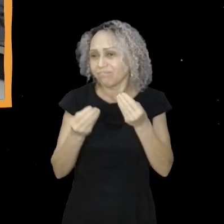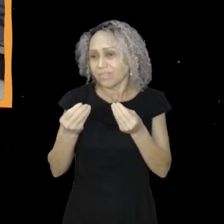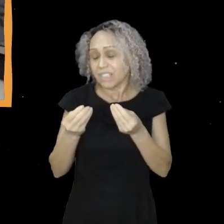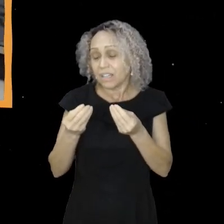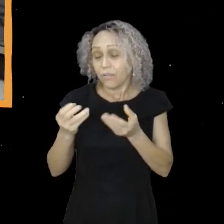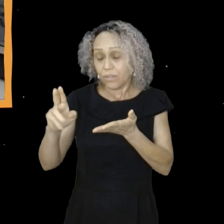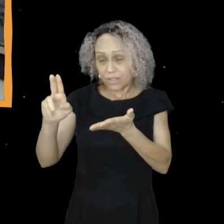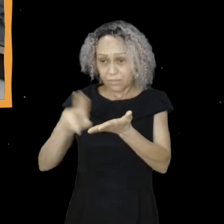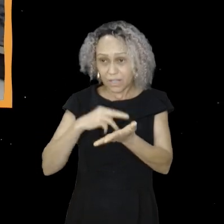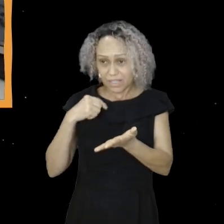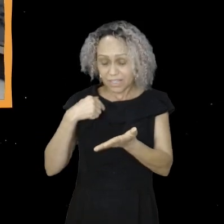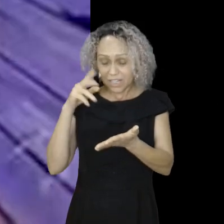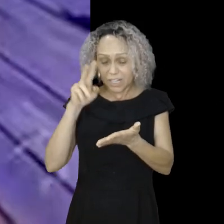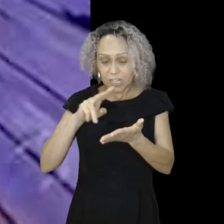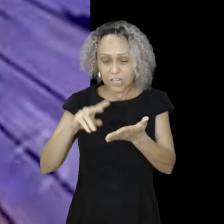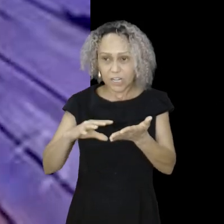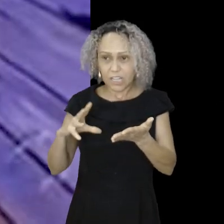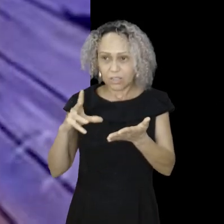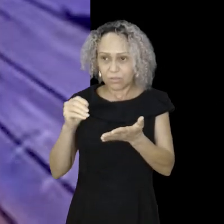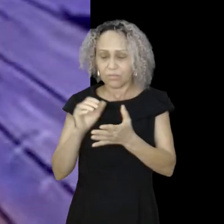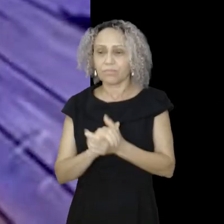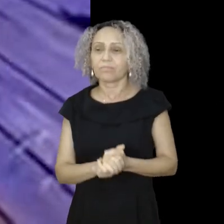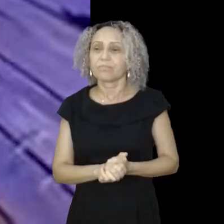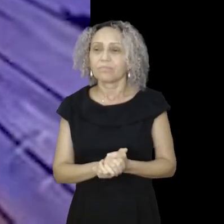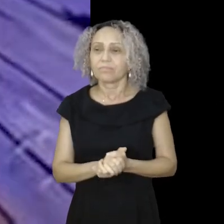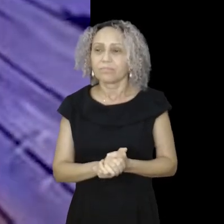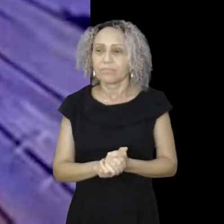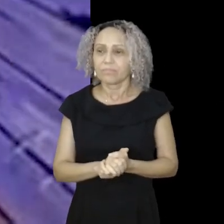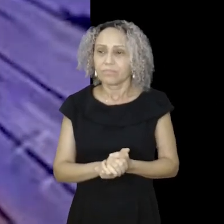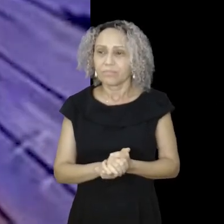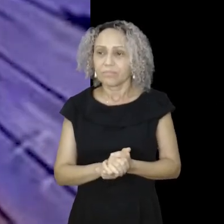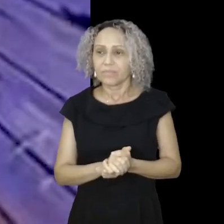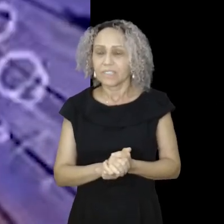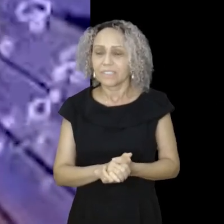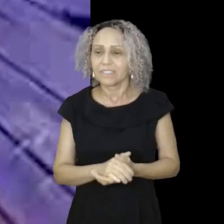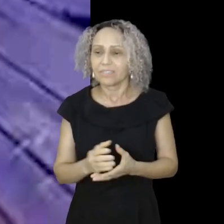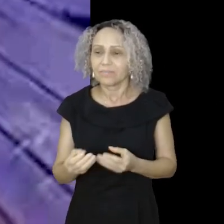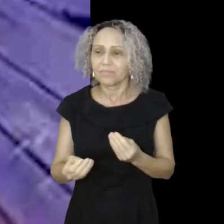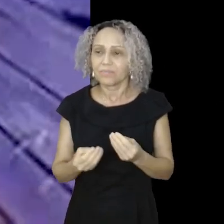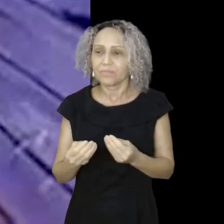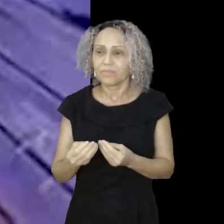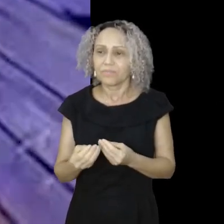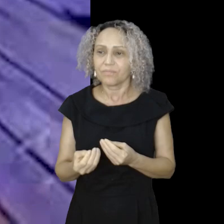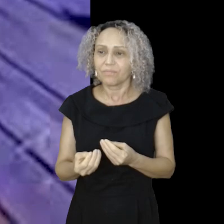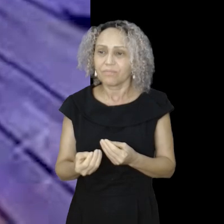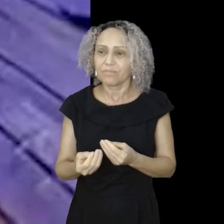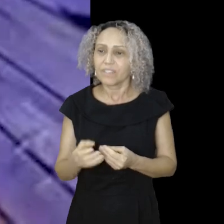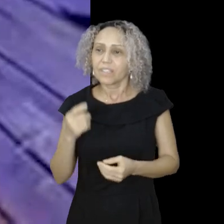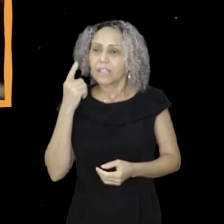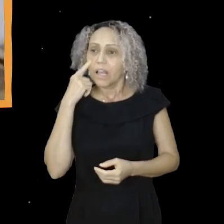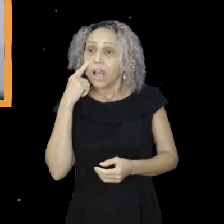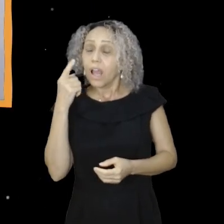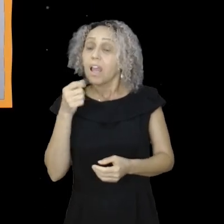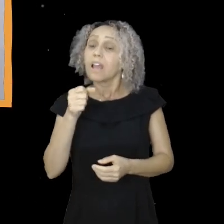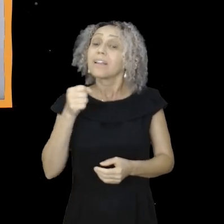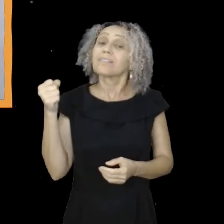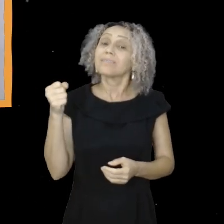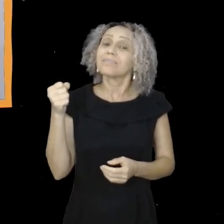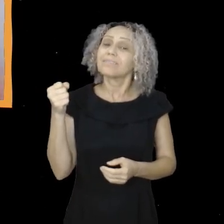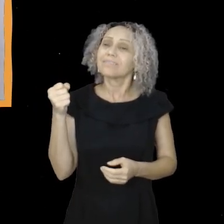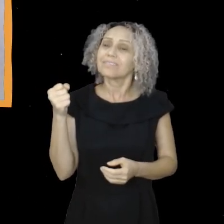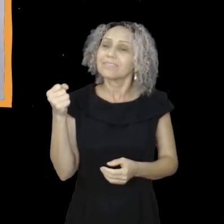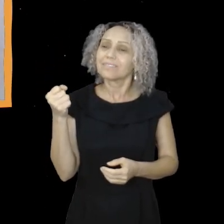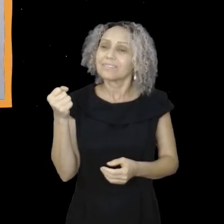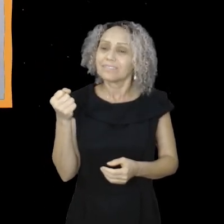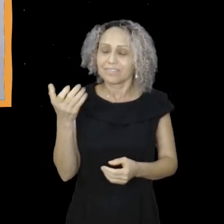gente lê de tudo. Telegrama para o Sr. Coy. Leiam para mim! Mandem, de